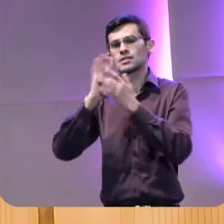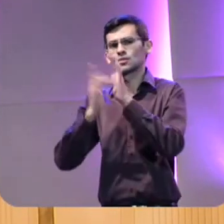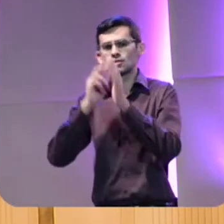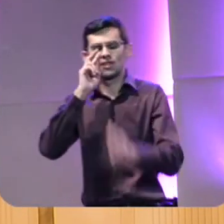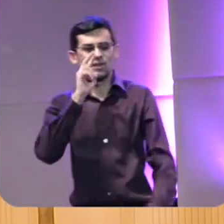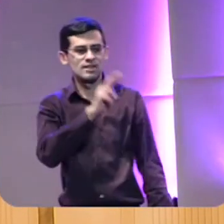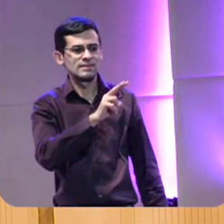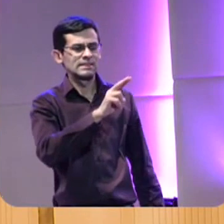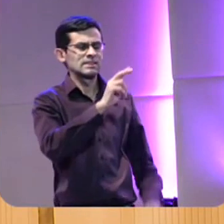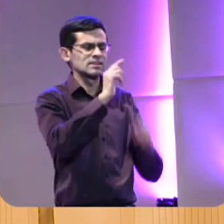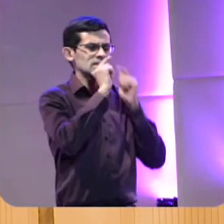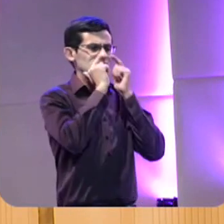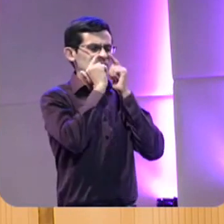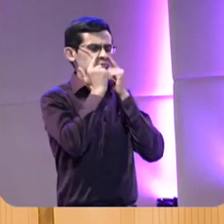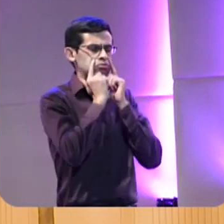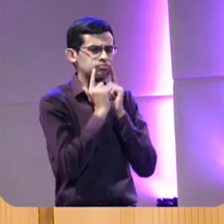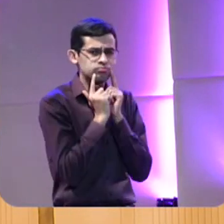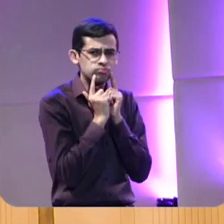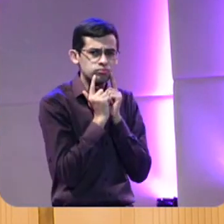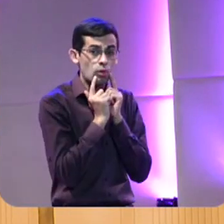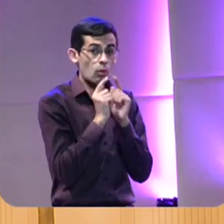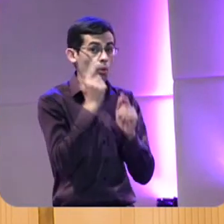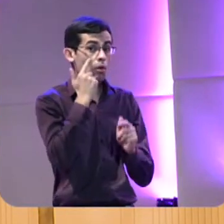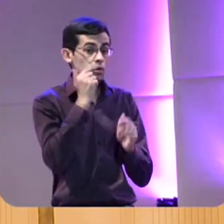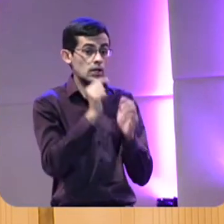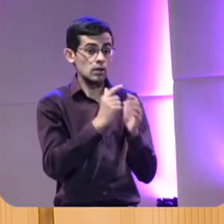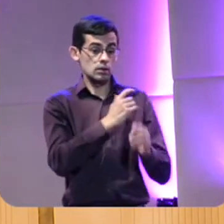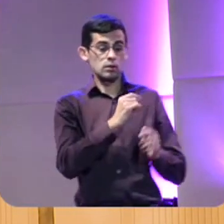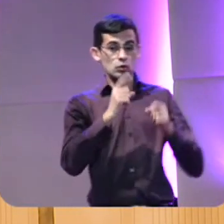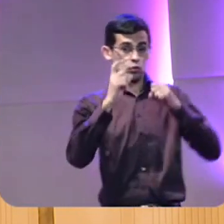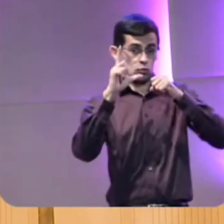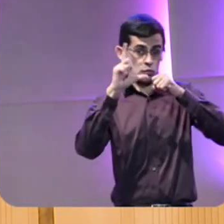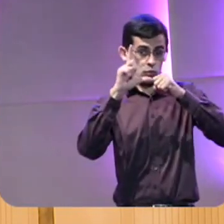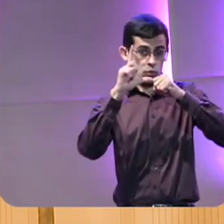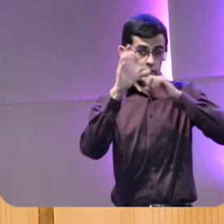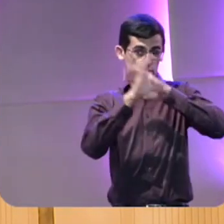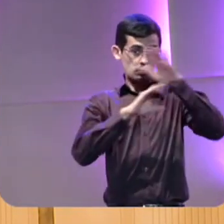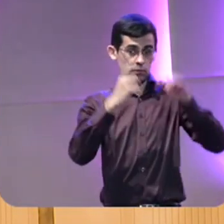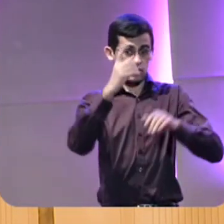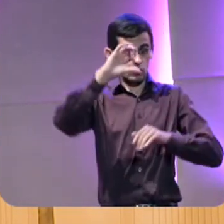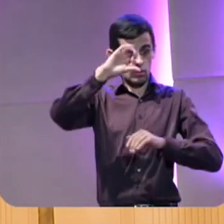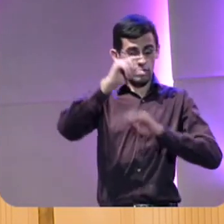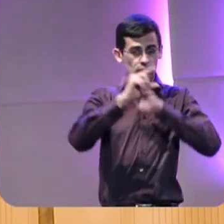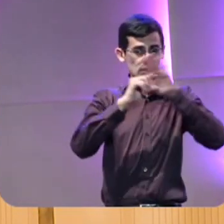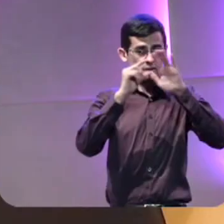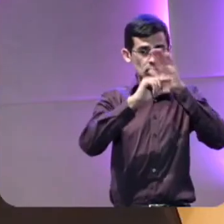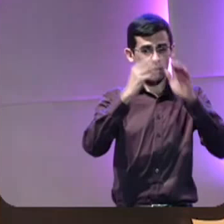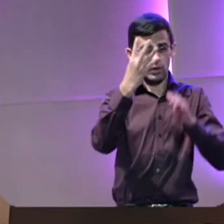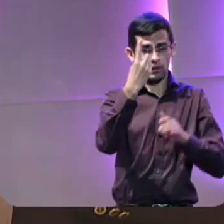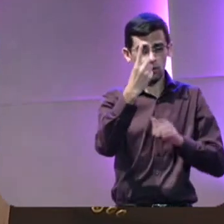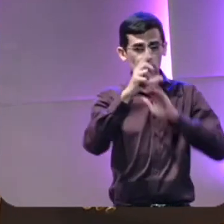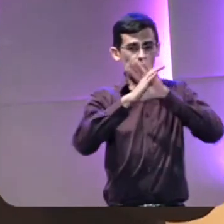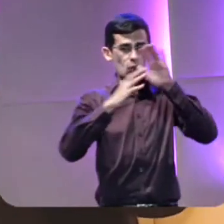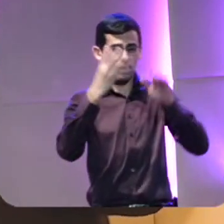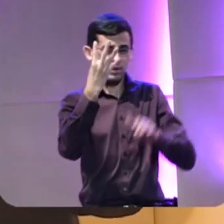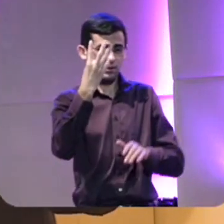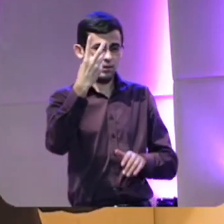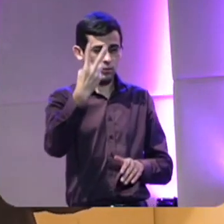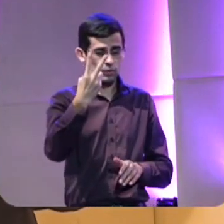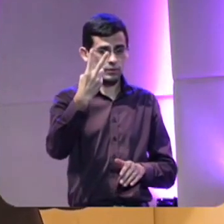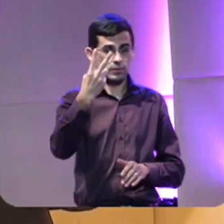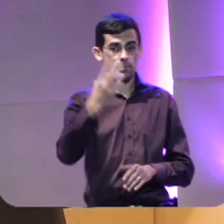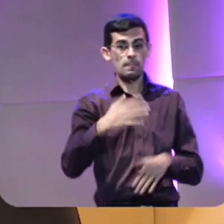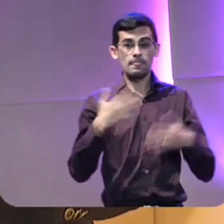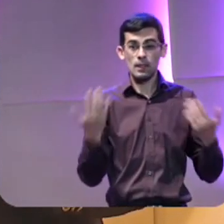você. Olha só o que a Bíblia conta para a gente em Lucas 19, 41 e 42. Diz assim: